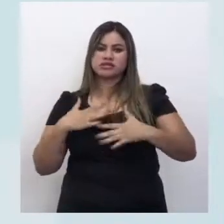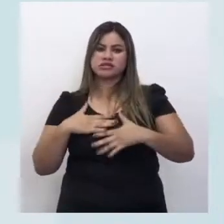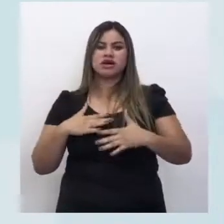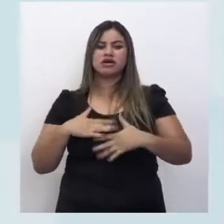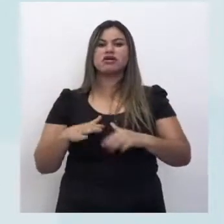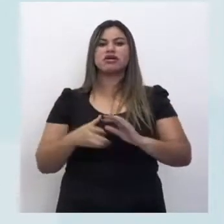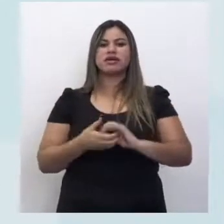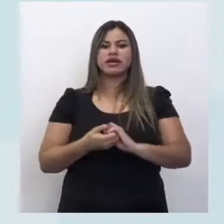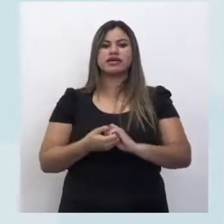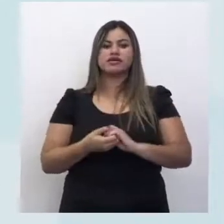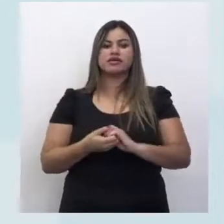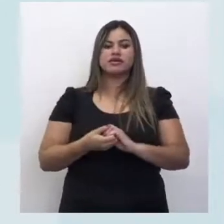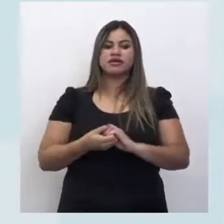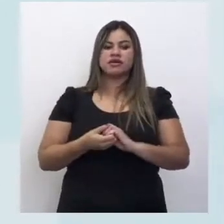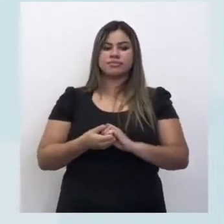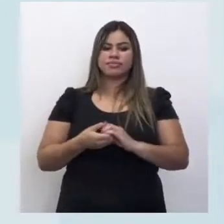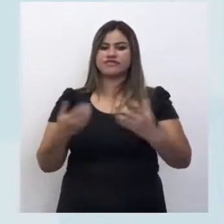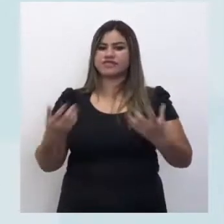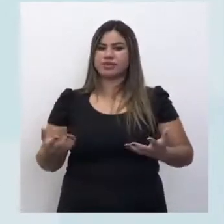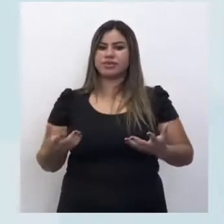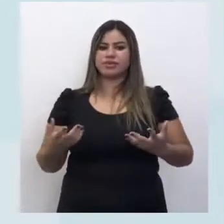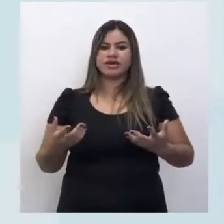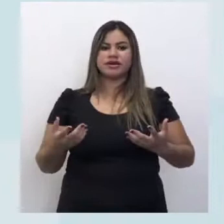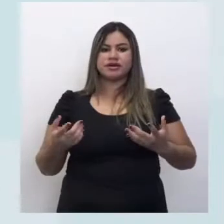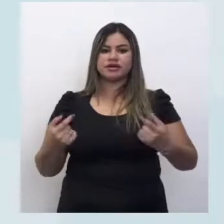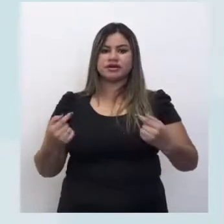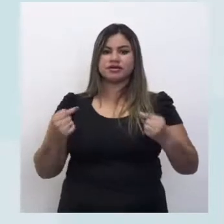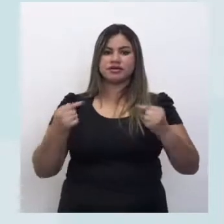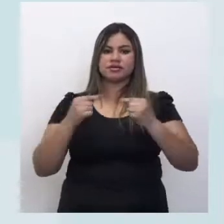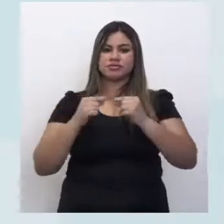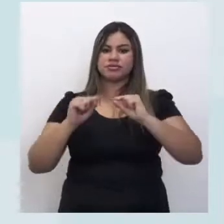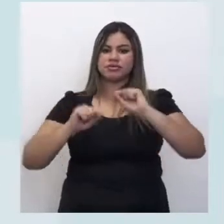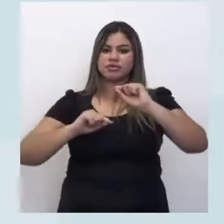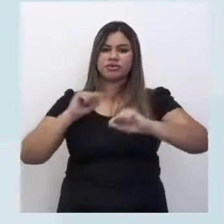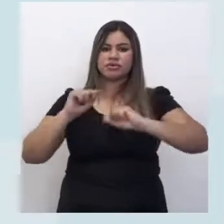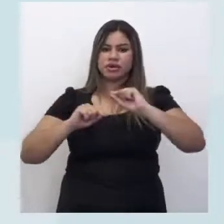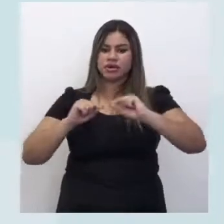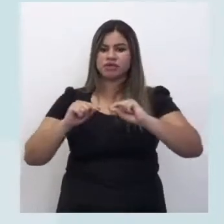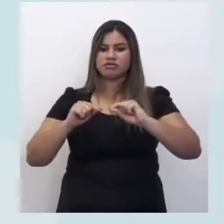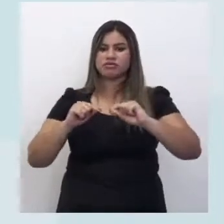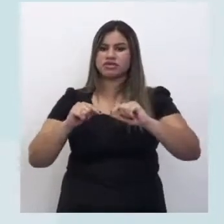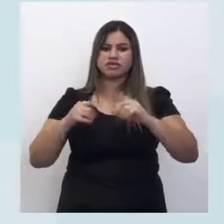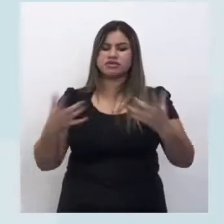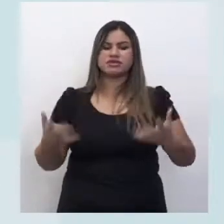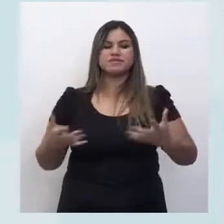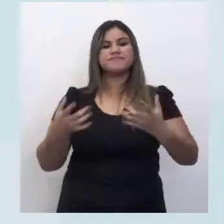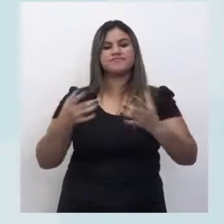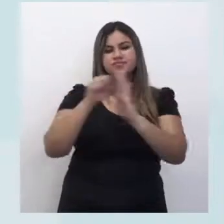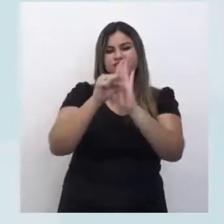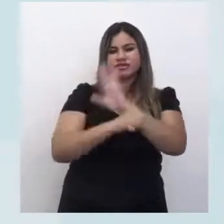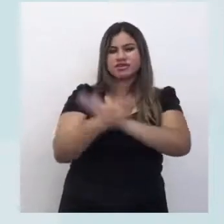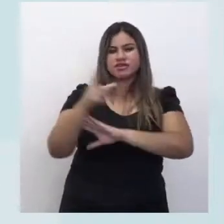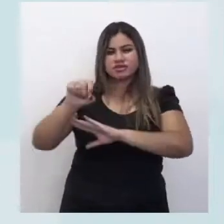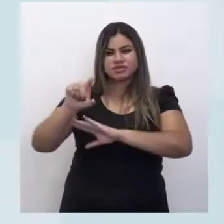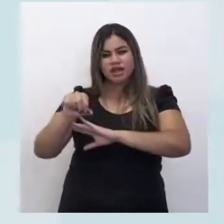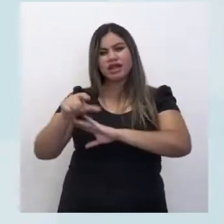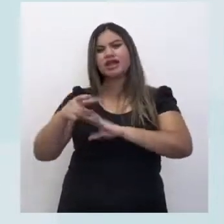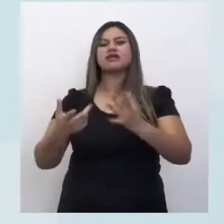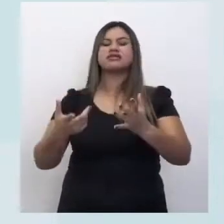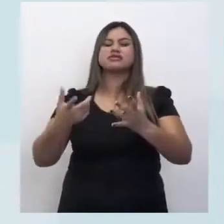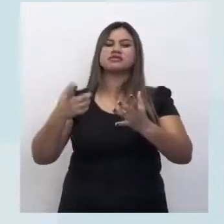vendo aí na cor amarela, foram os territórios retomados, reconquistados até o século X. Entre os